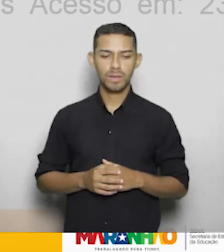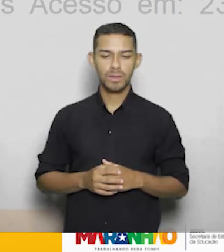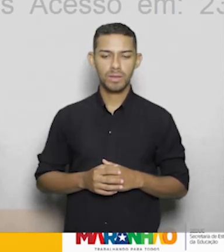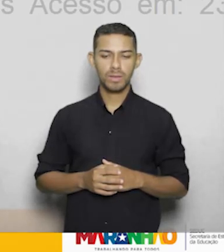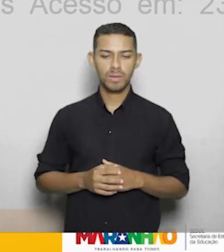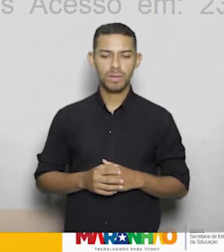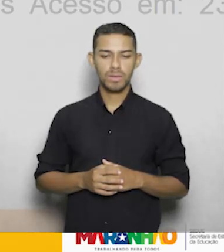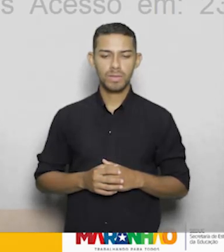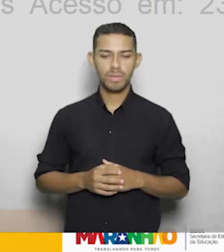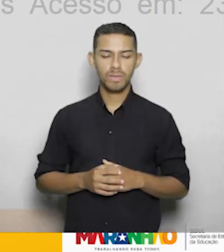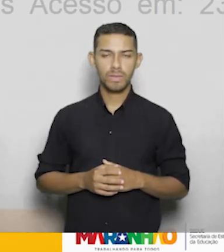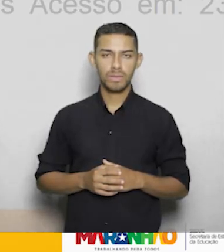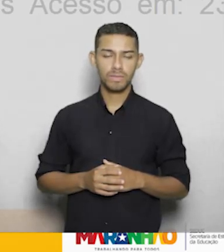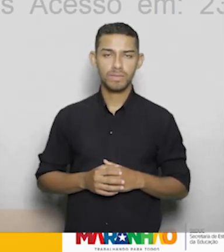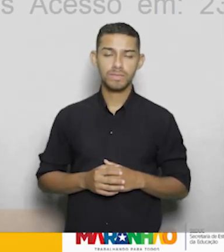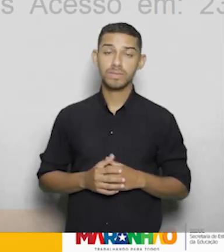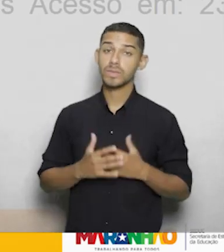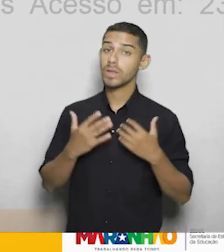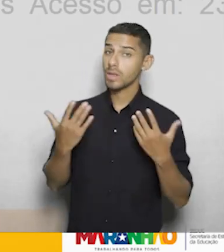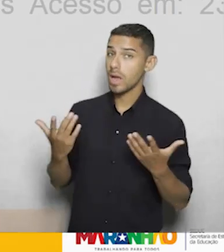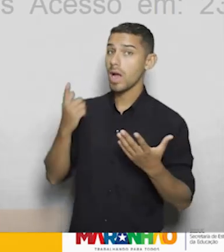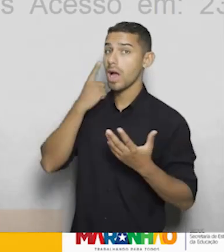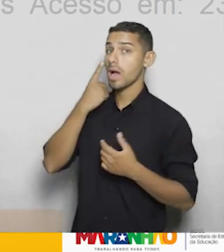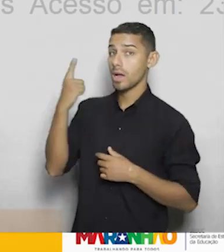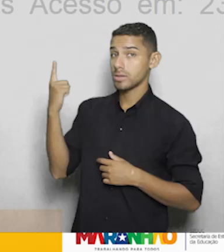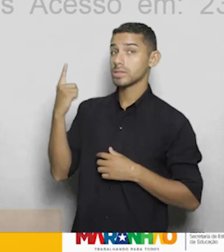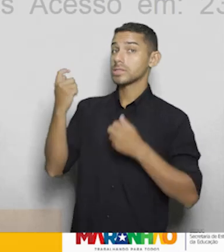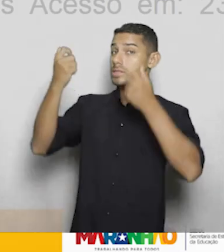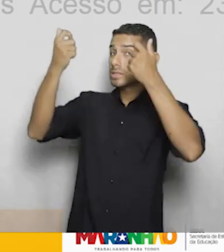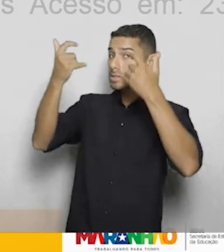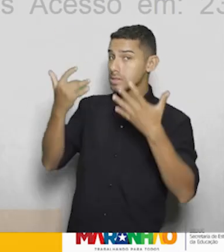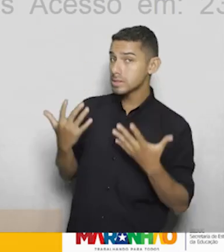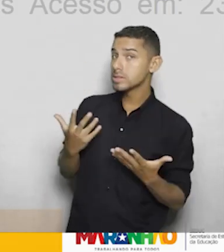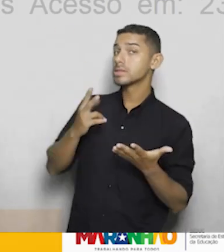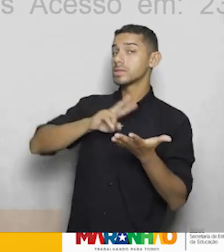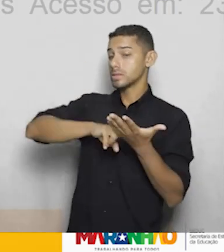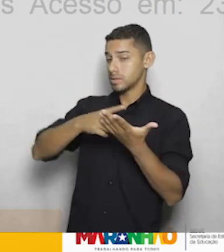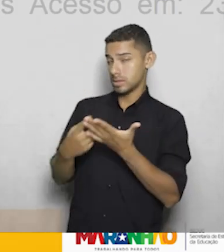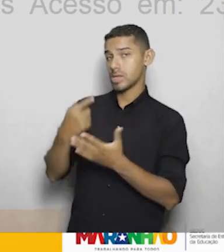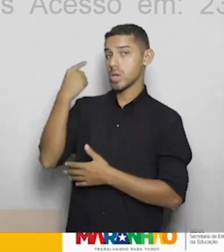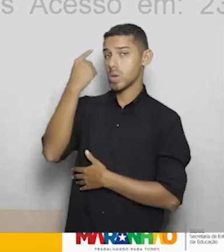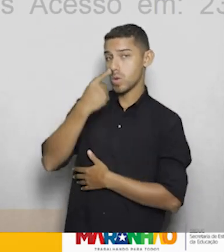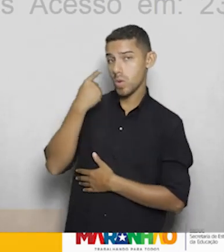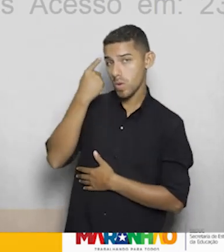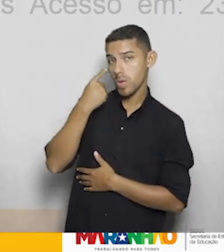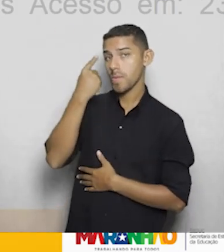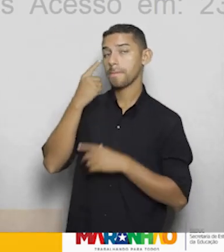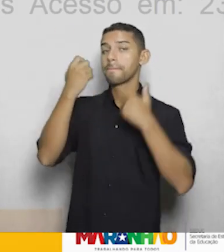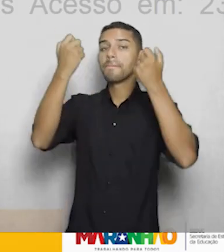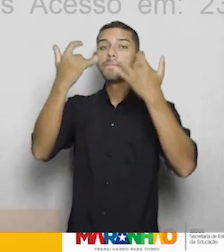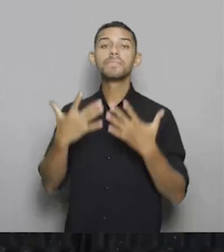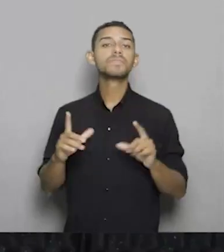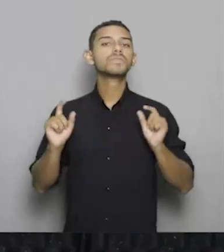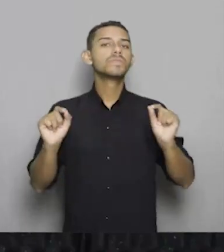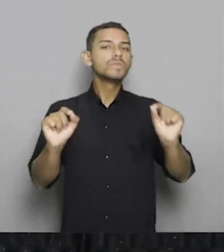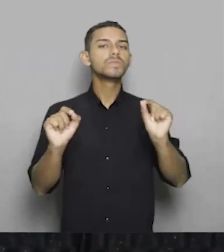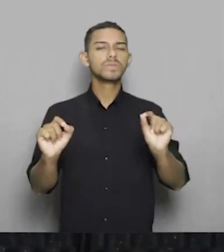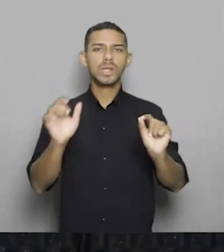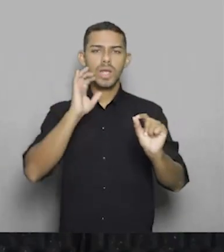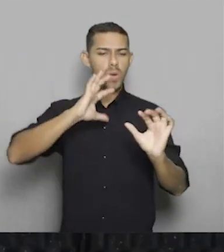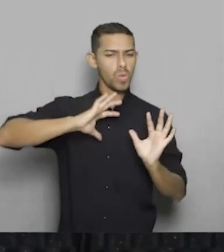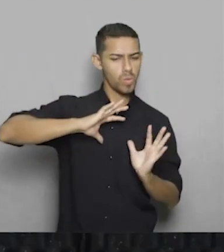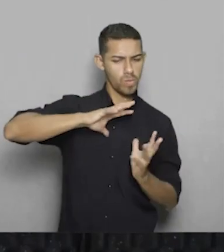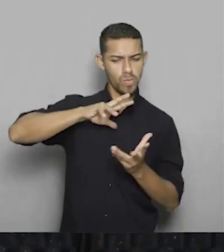su metabolismo reflejo. Então, aqui o que, que ele já vai me colocar, olha só. O mundo que